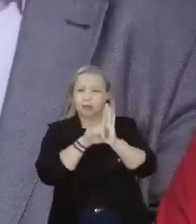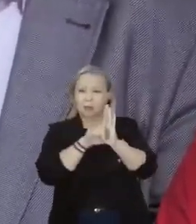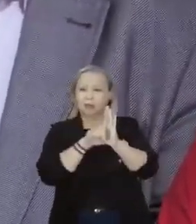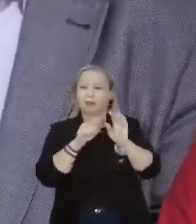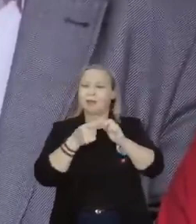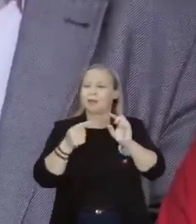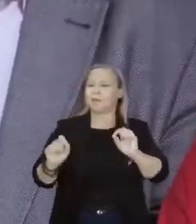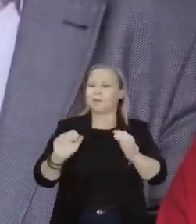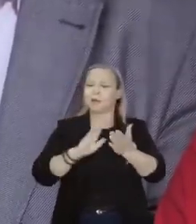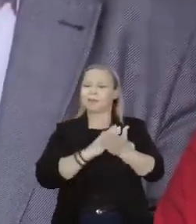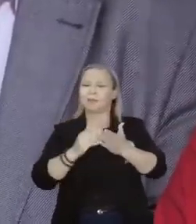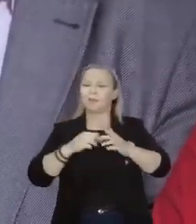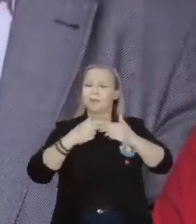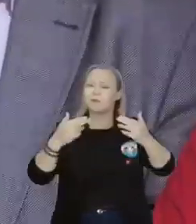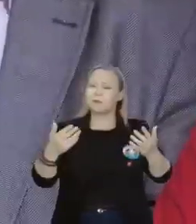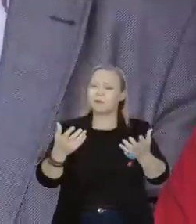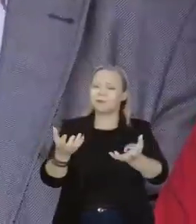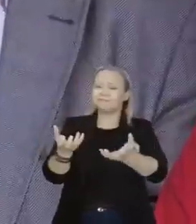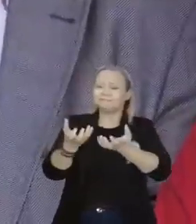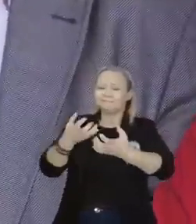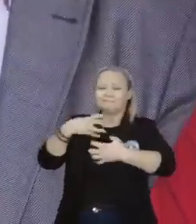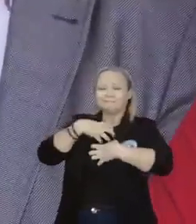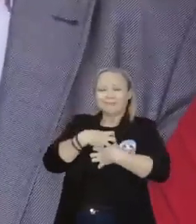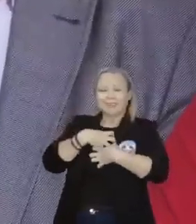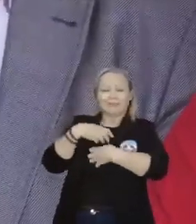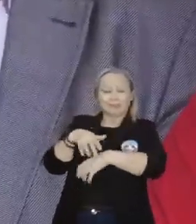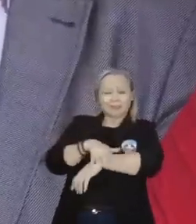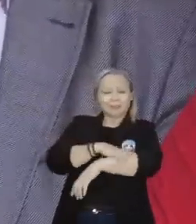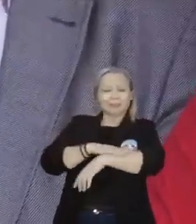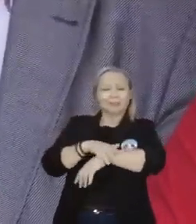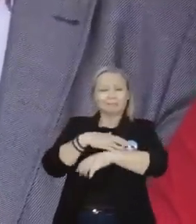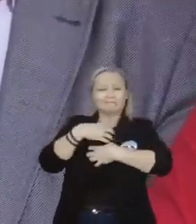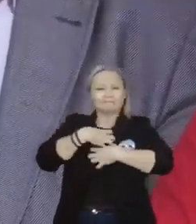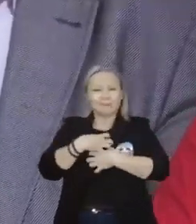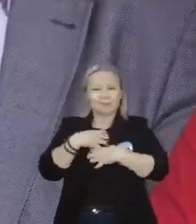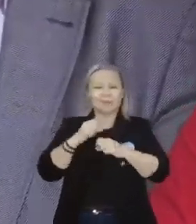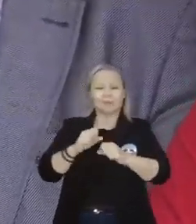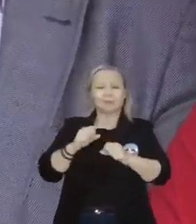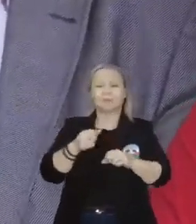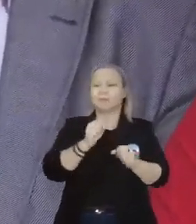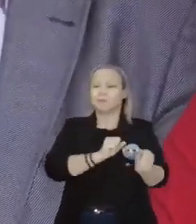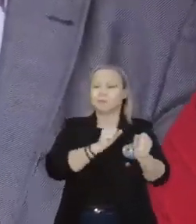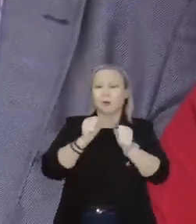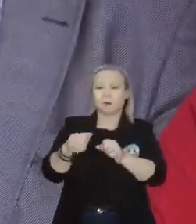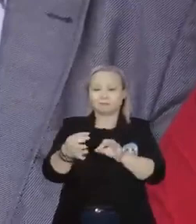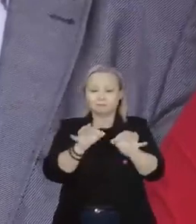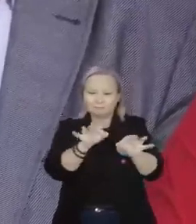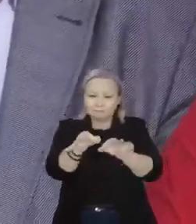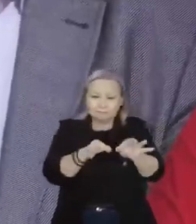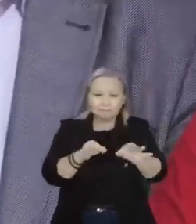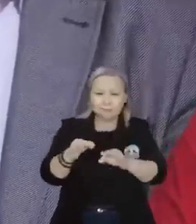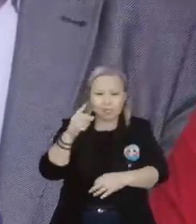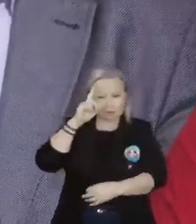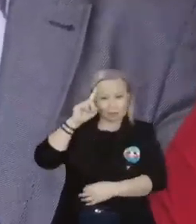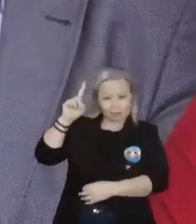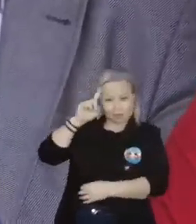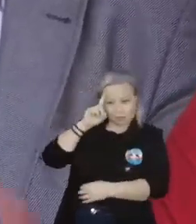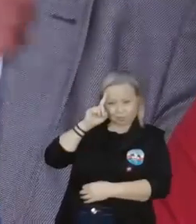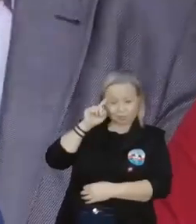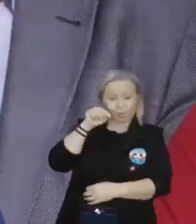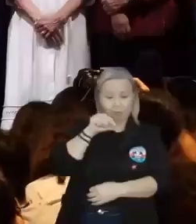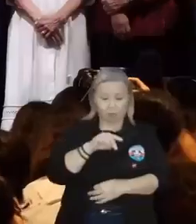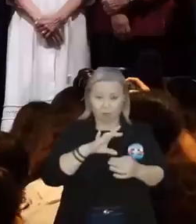palpável que sentimos na pele e que podemos construir no dia a dia. Foi essa democracia,